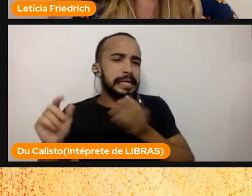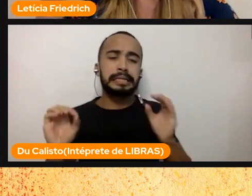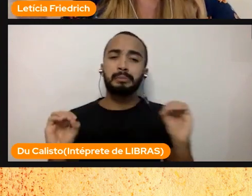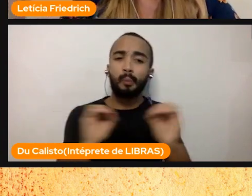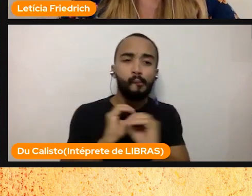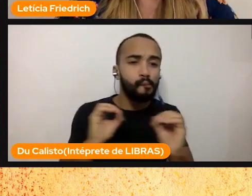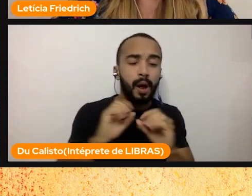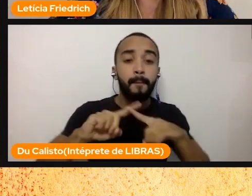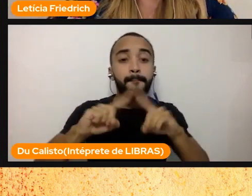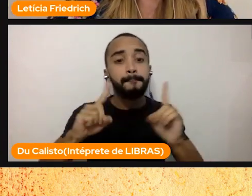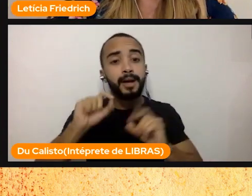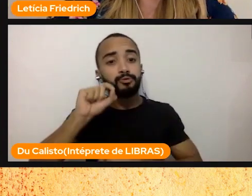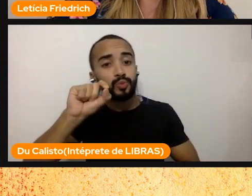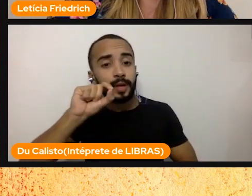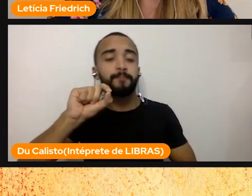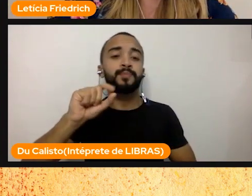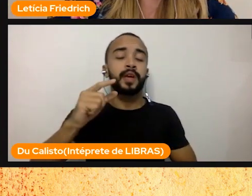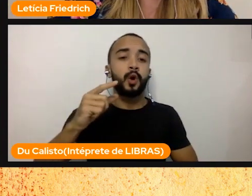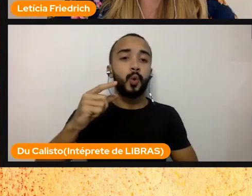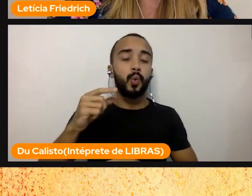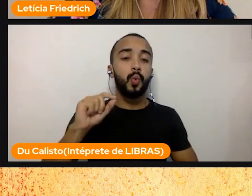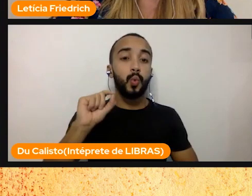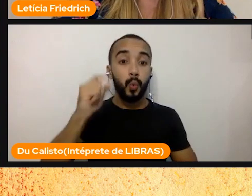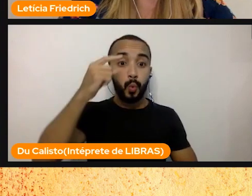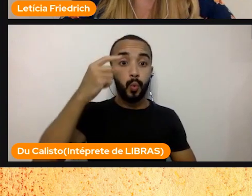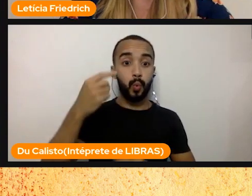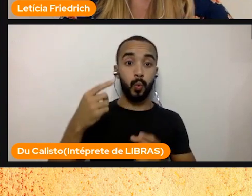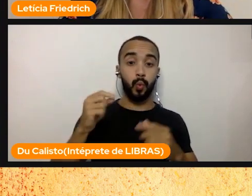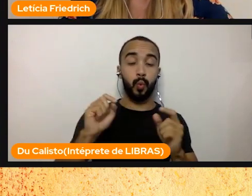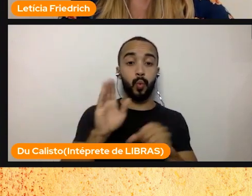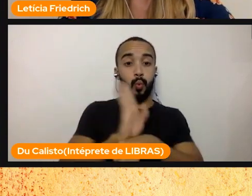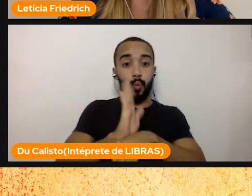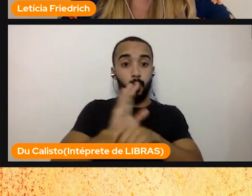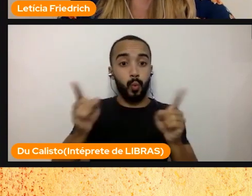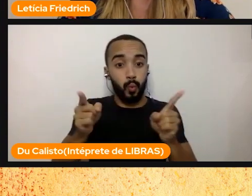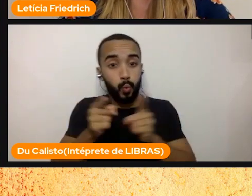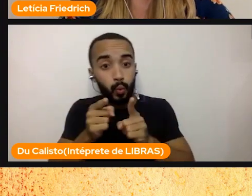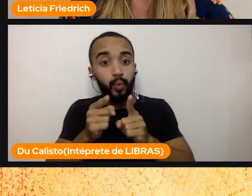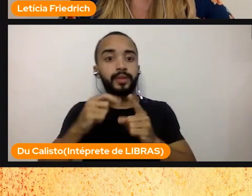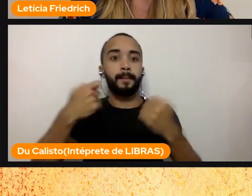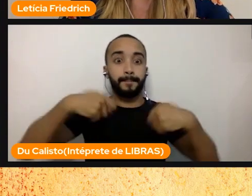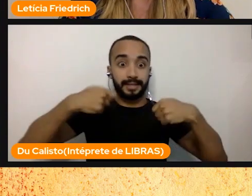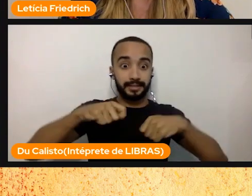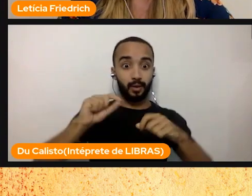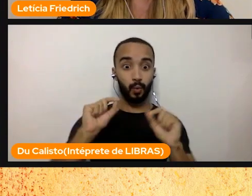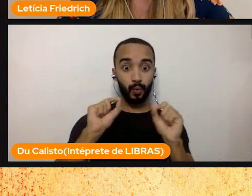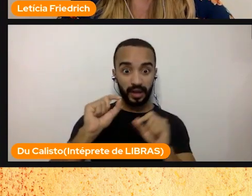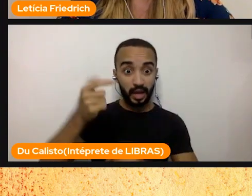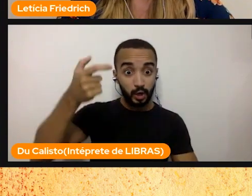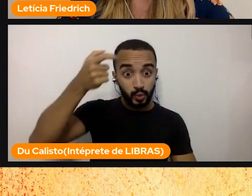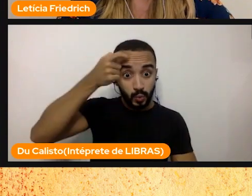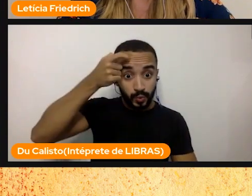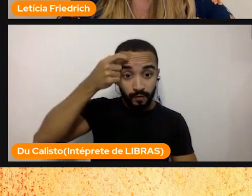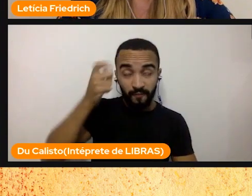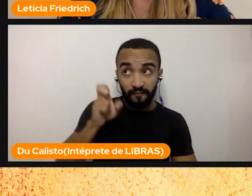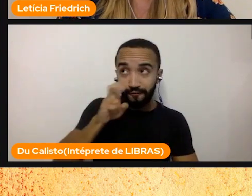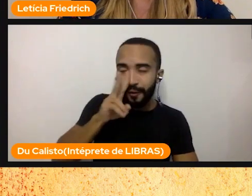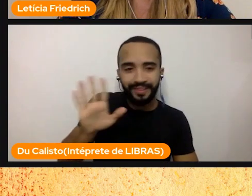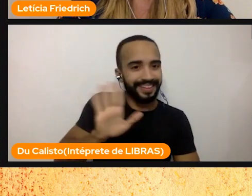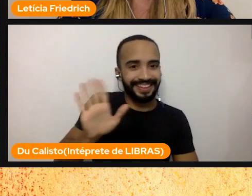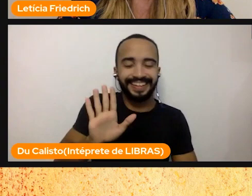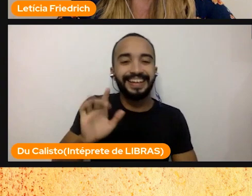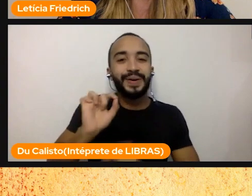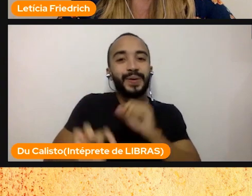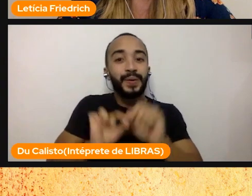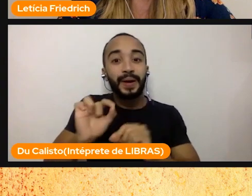mas como juiz, eu sempre digo que juízo não é muito forte, se você tiver juízo, você não vai trabalhar com produção, ainda mais de animação. Então a gente fez